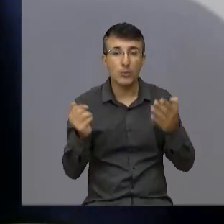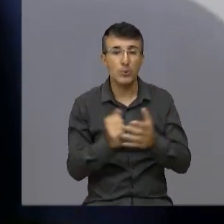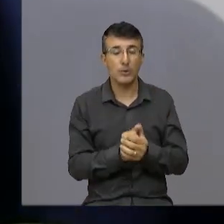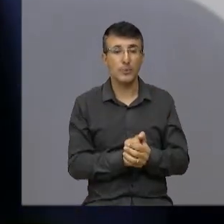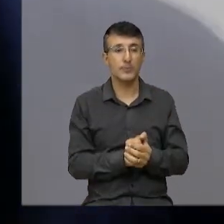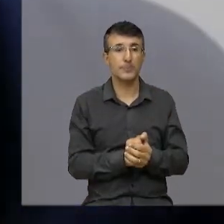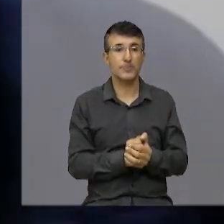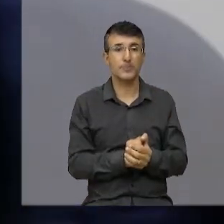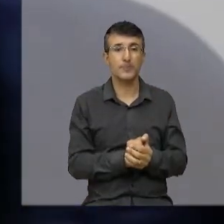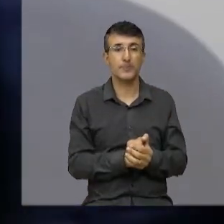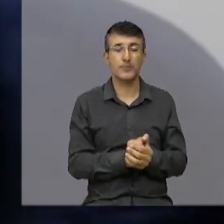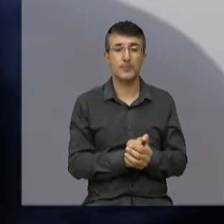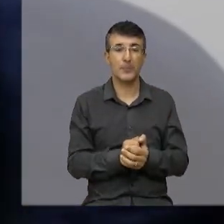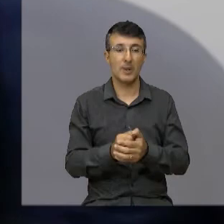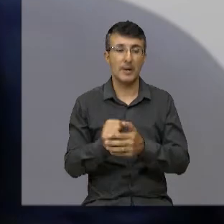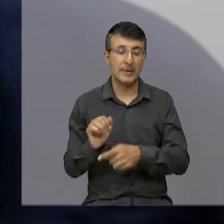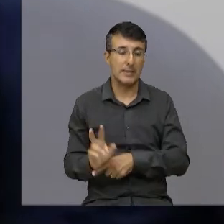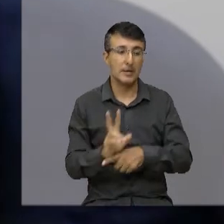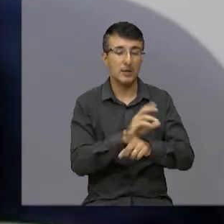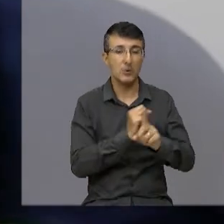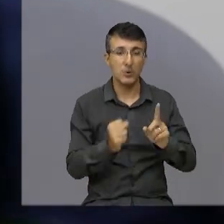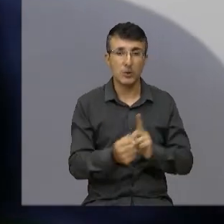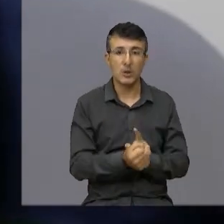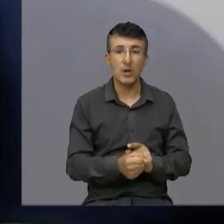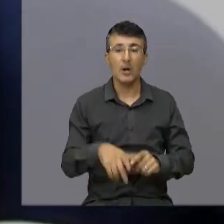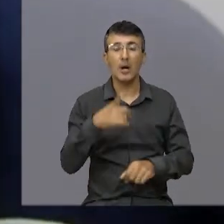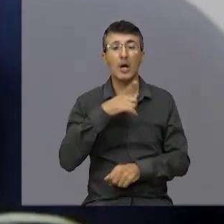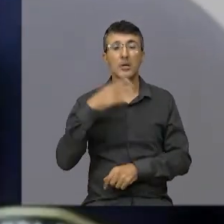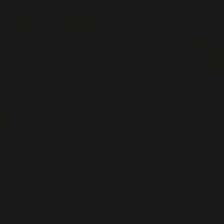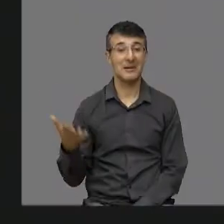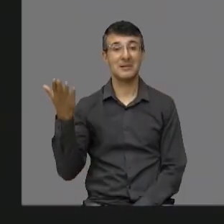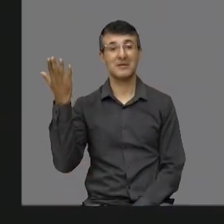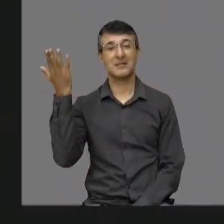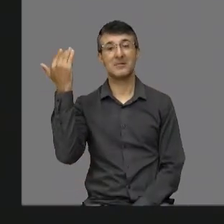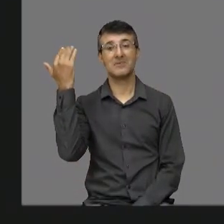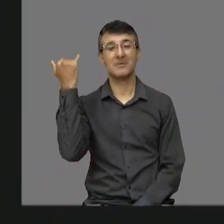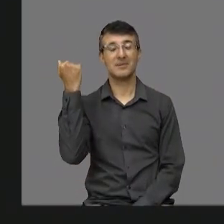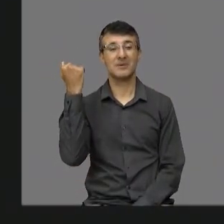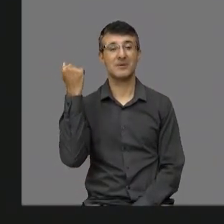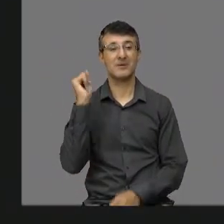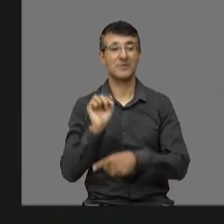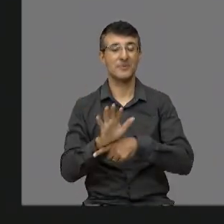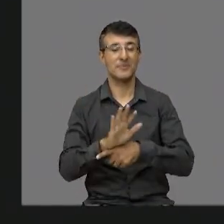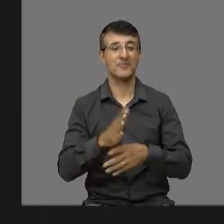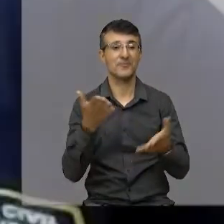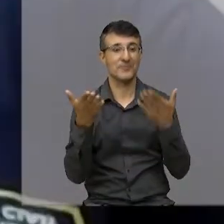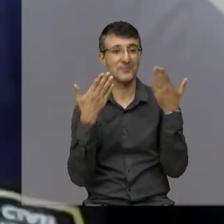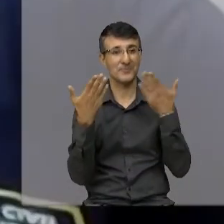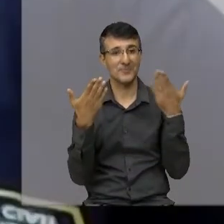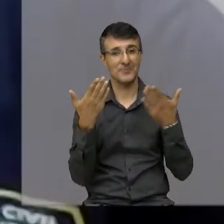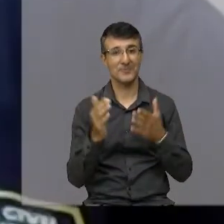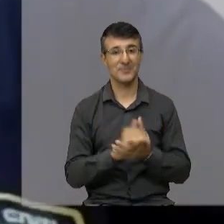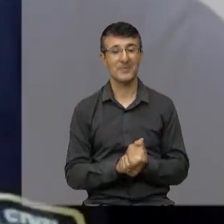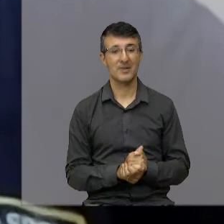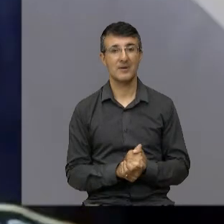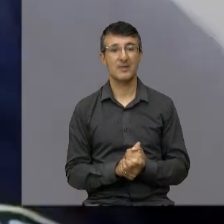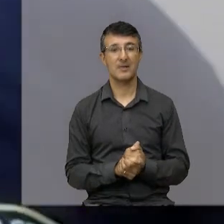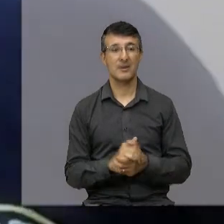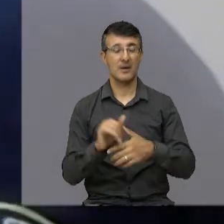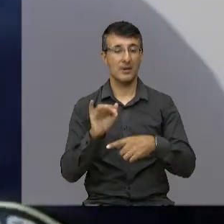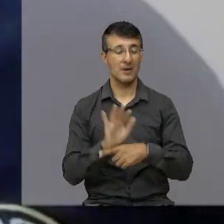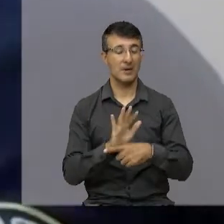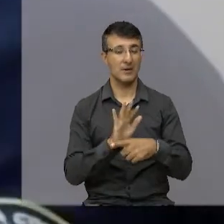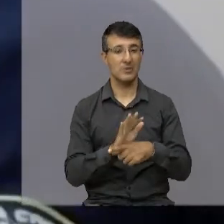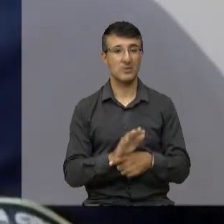época existia lá. Existiam estagiárias de psicologia, assistente social, que eram estagiárias. Então, a mulher,